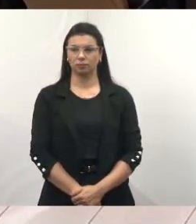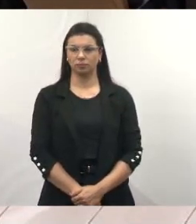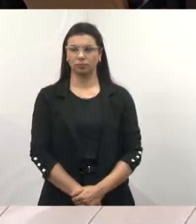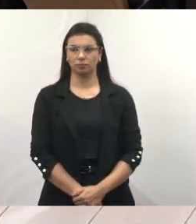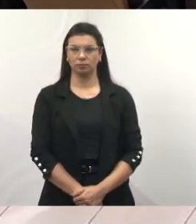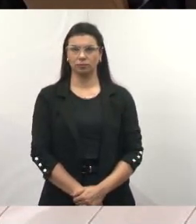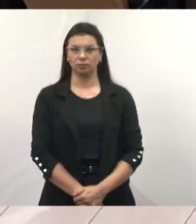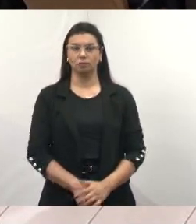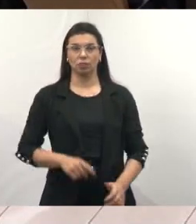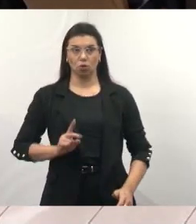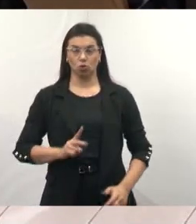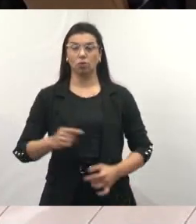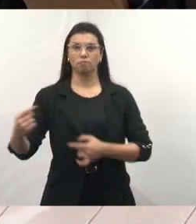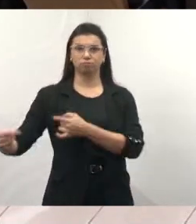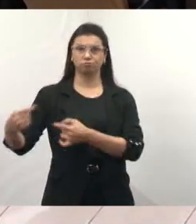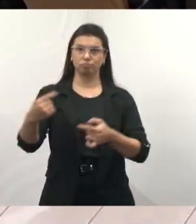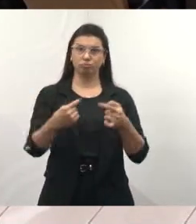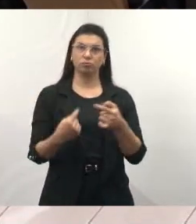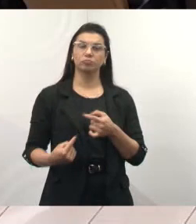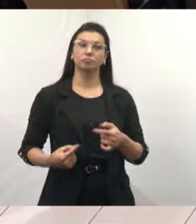O processo continua em discussão.